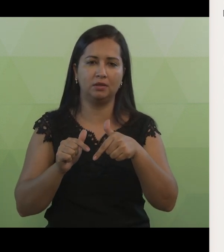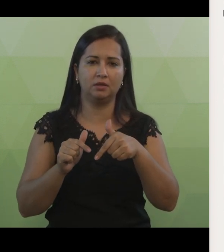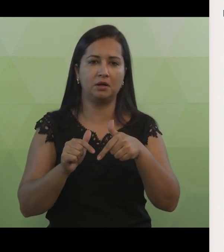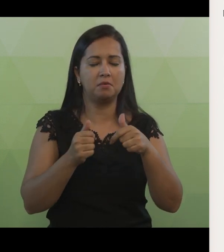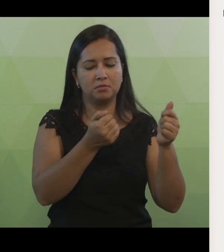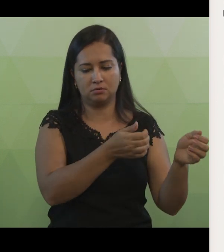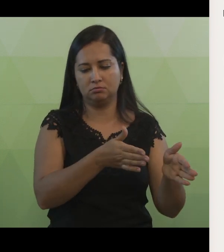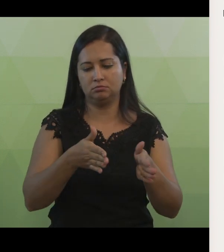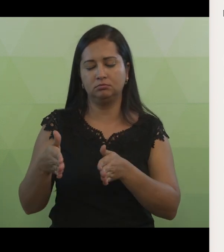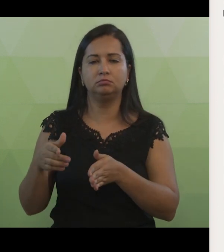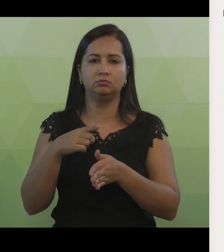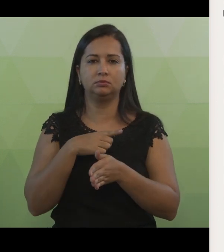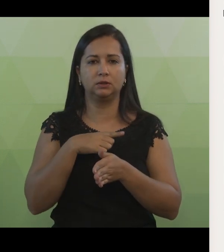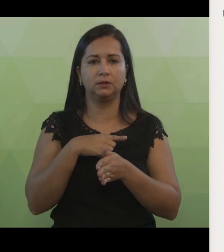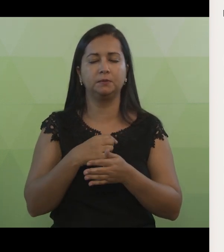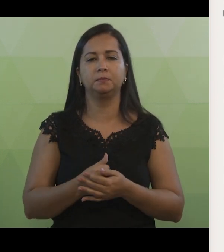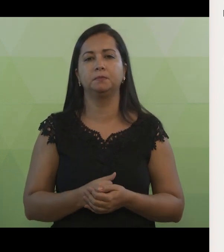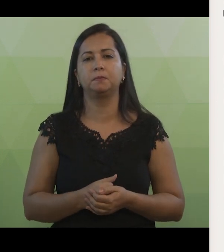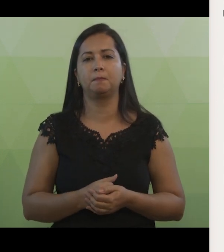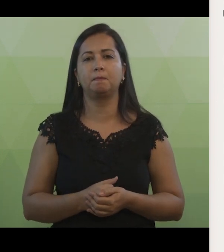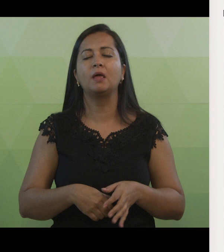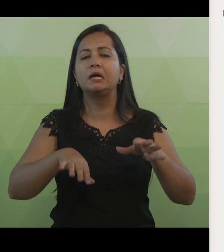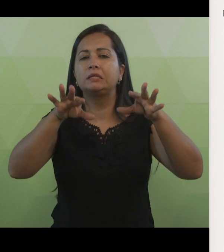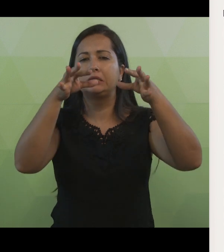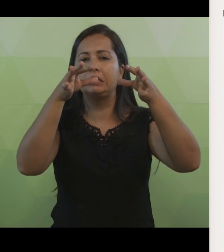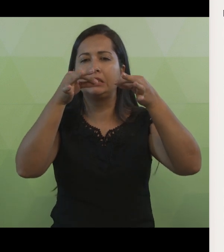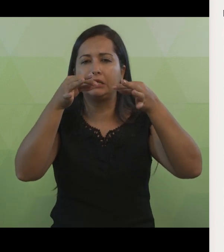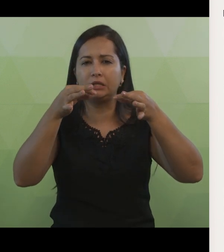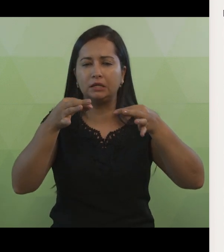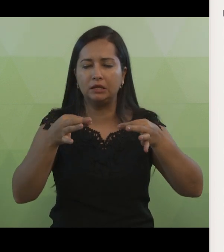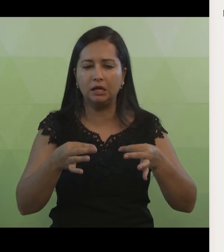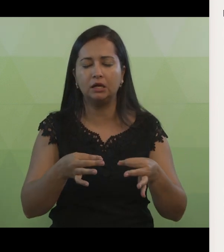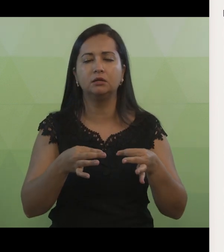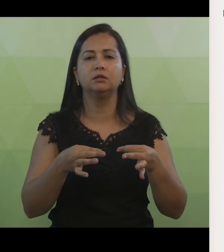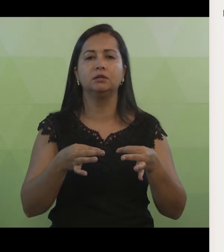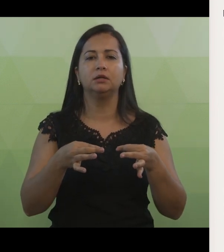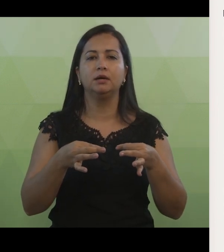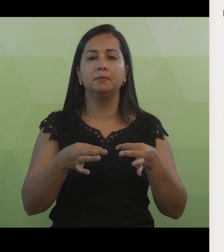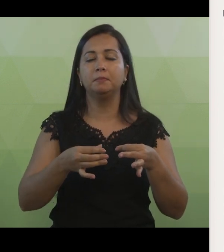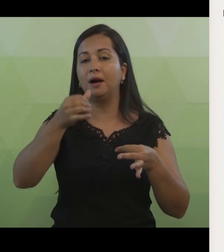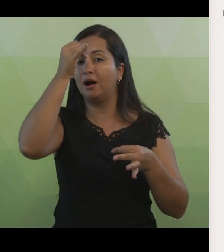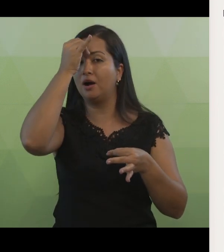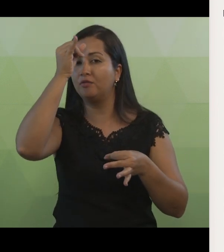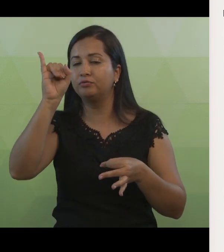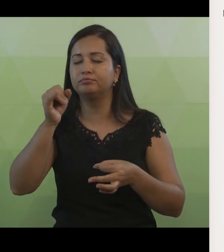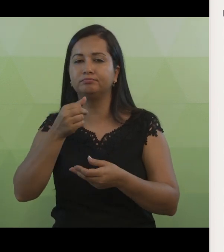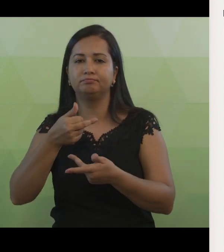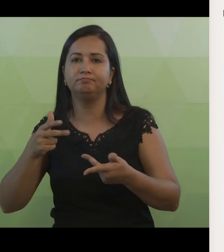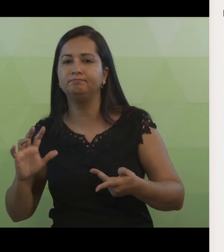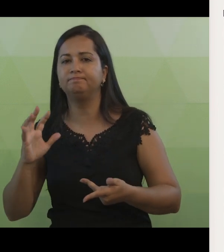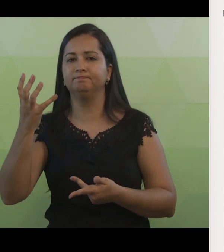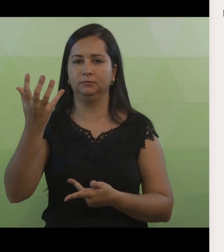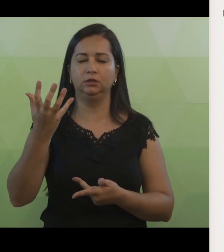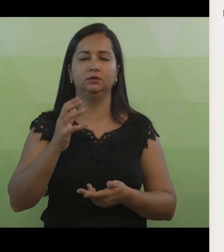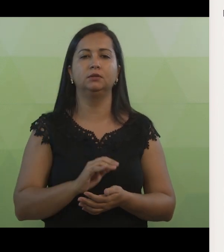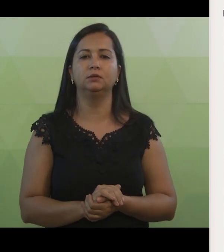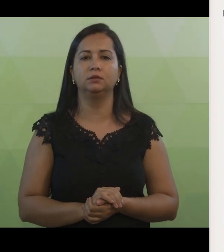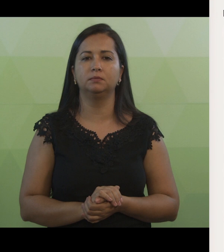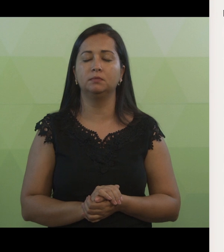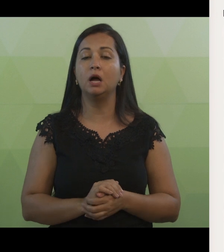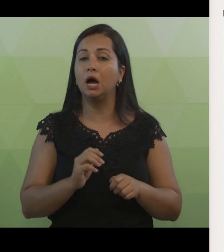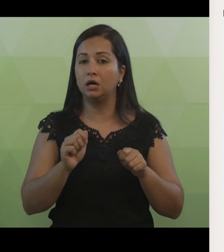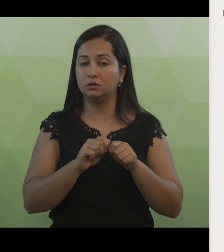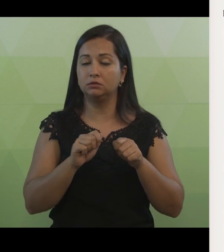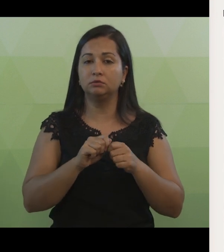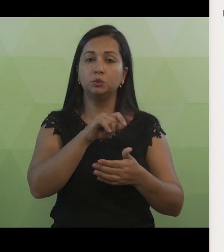desenvolvidas e realizadas, e deve ser caracterizado para evitar qualquer atividade inesperada. Deve ser elaborada uma matriz de risco, que deve